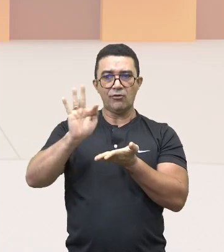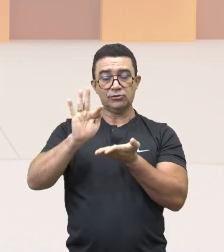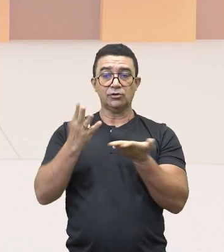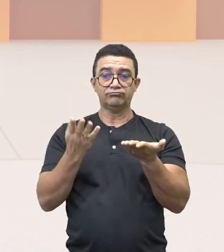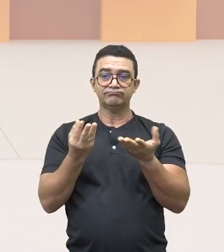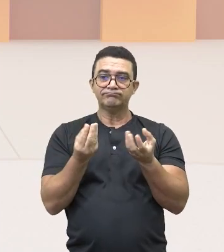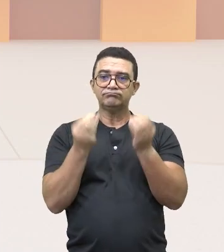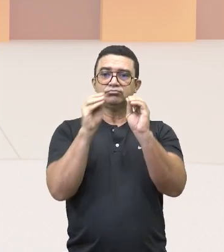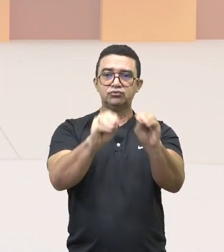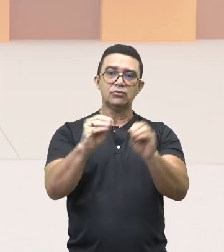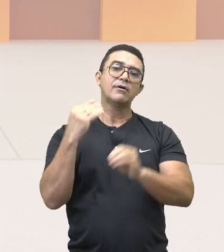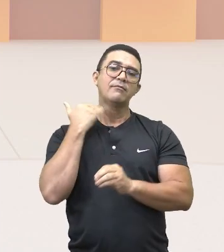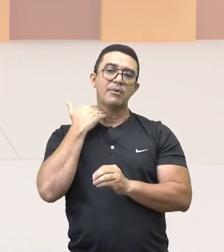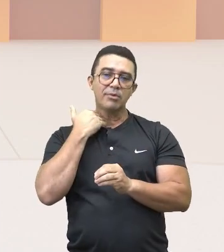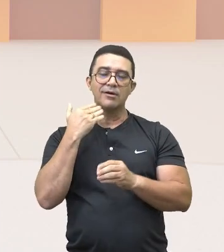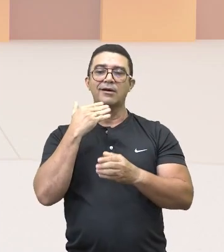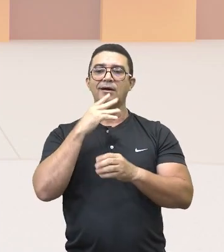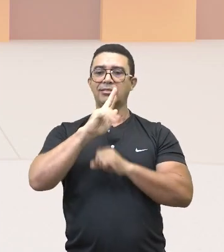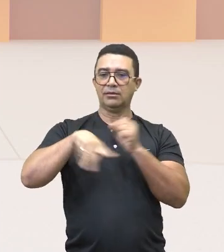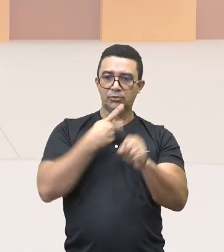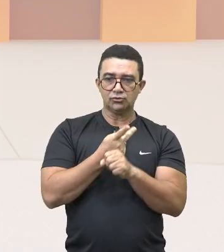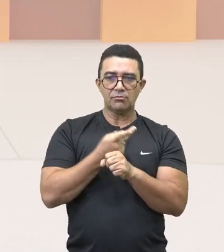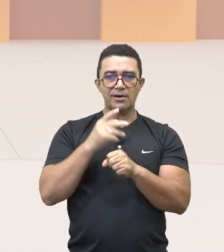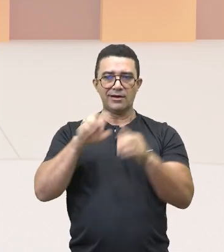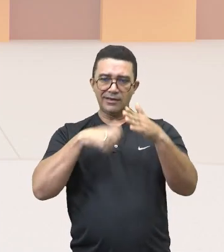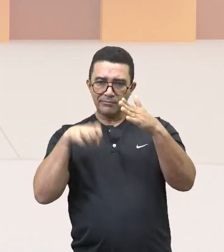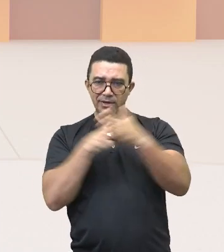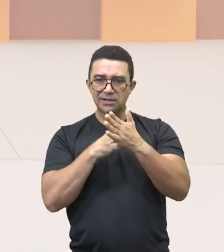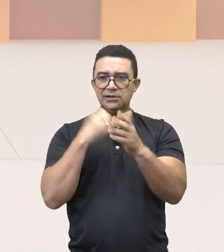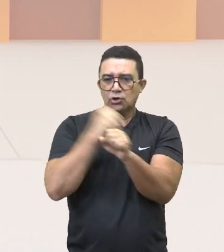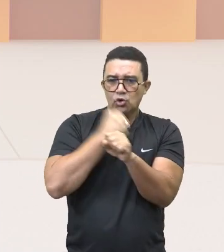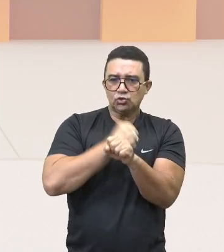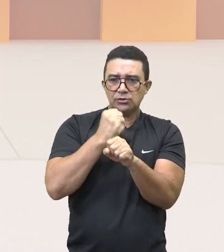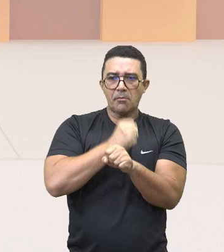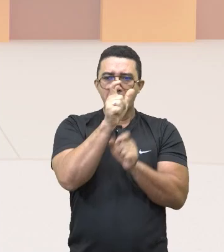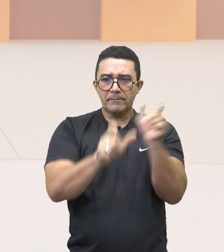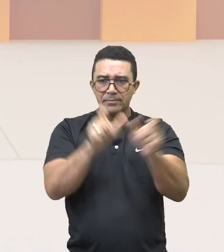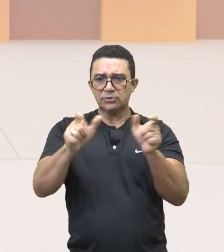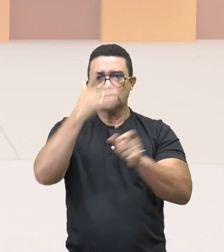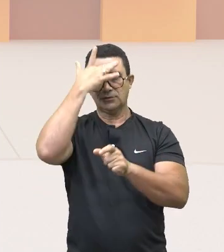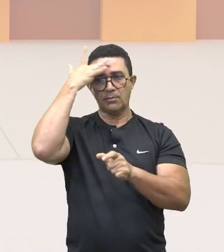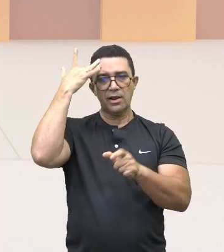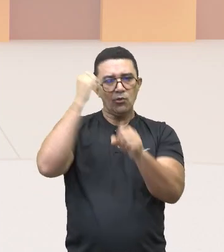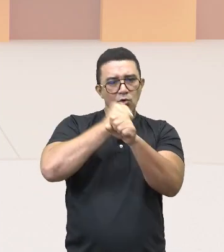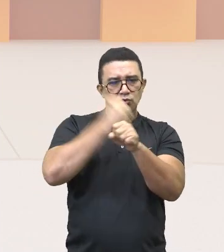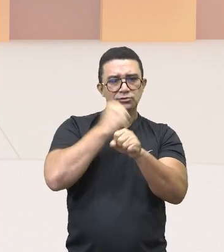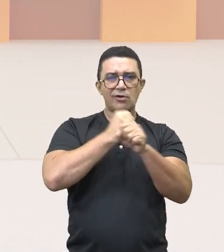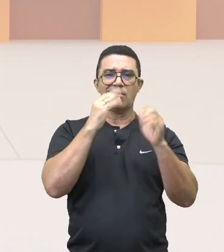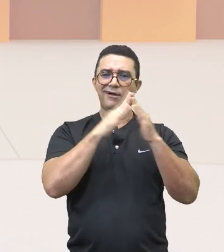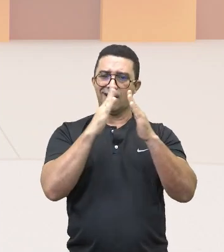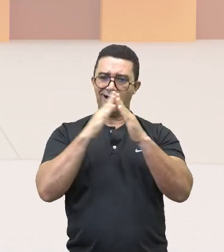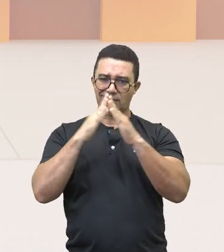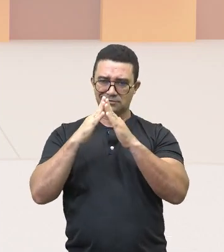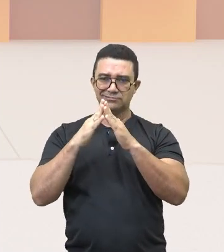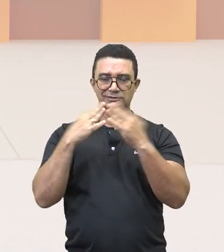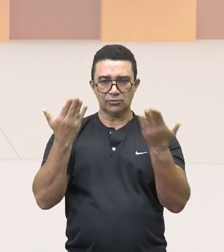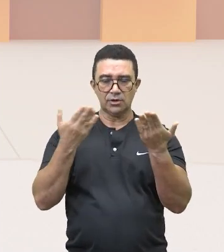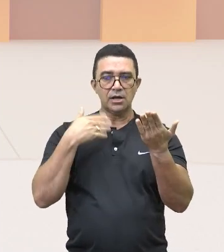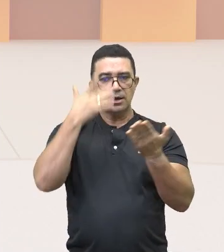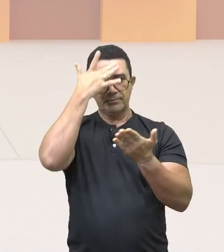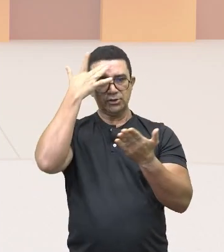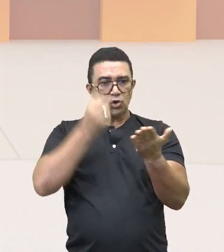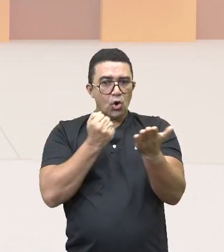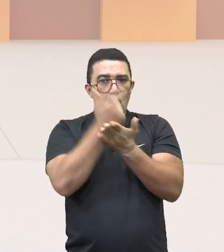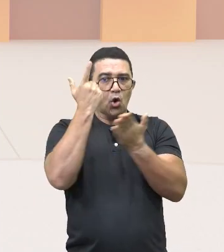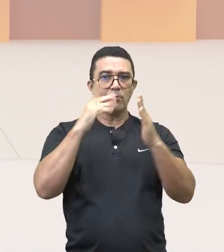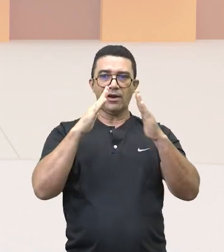que vai para uma empresa de construção, que tem pessoas trabalhando para fazer a construção, onde uma pessoa compra essa